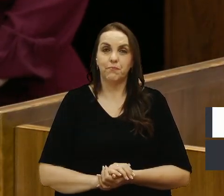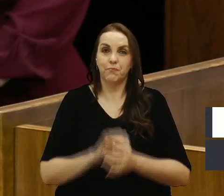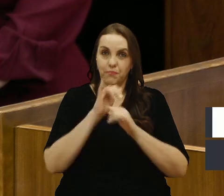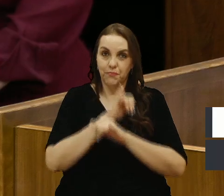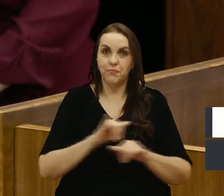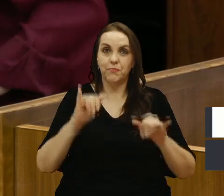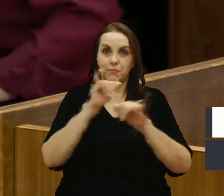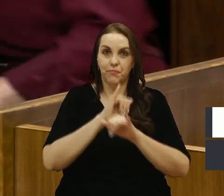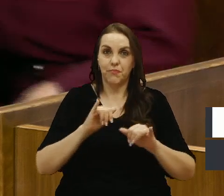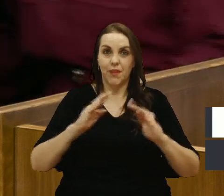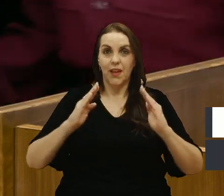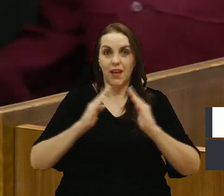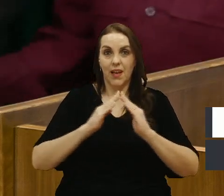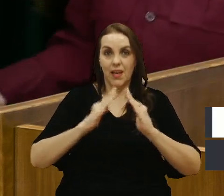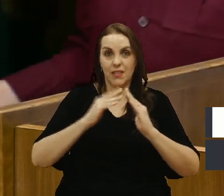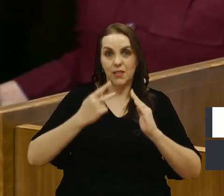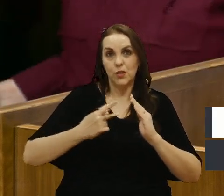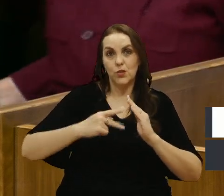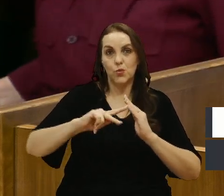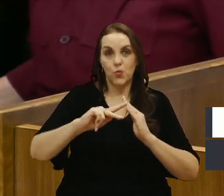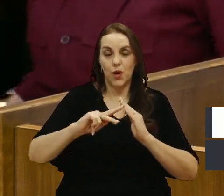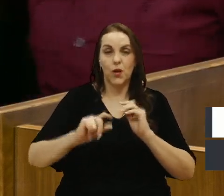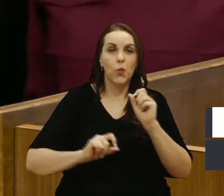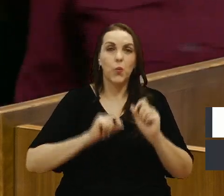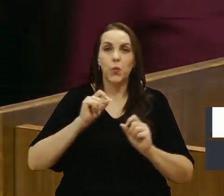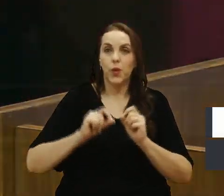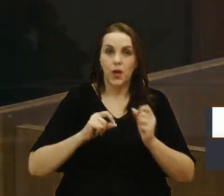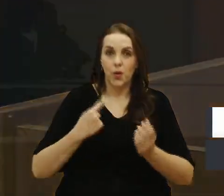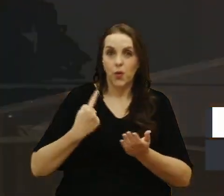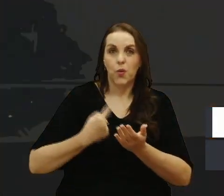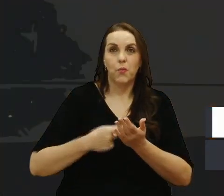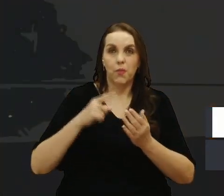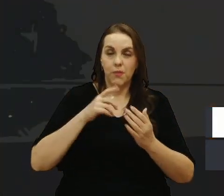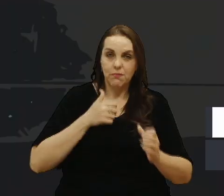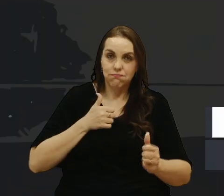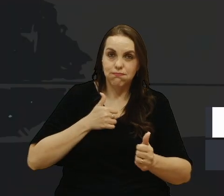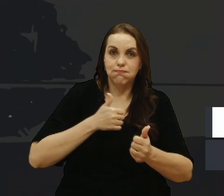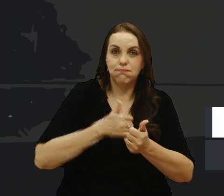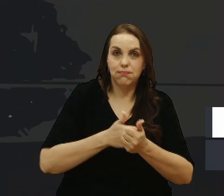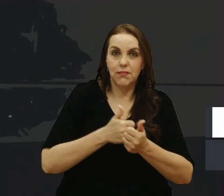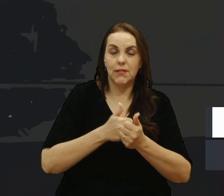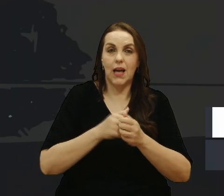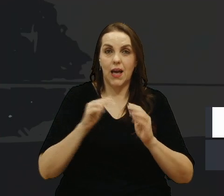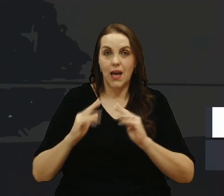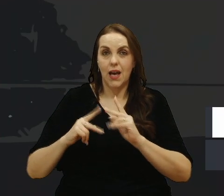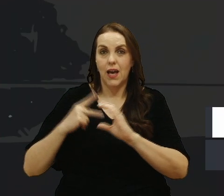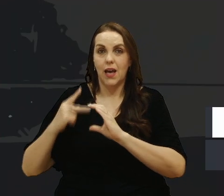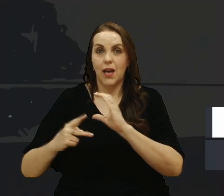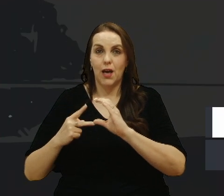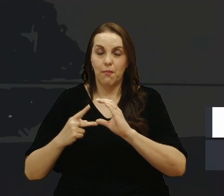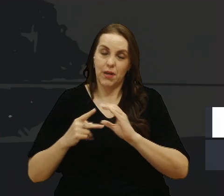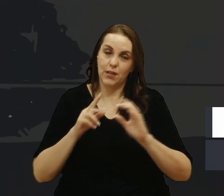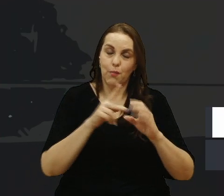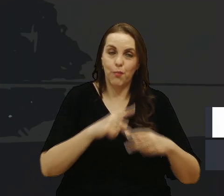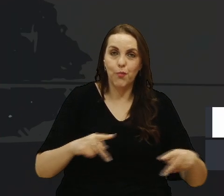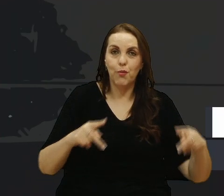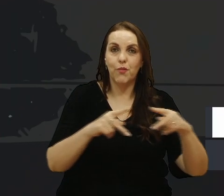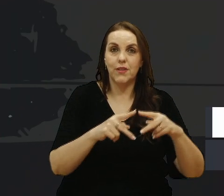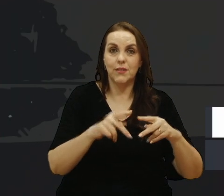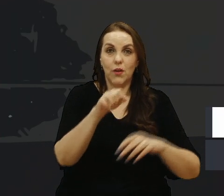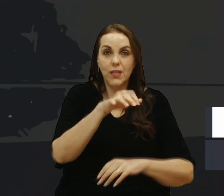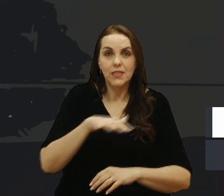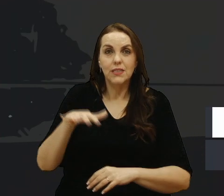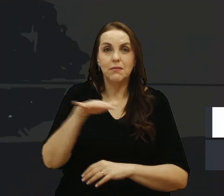campanha A Casa é Sua nasce com o compromisso de aproximar ainda mais a Câmara da nossa população, mostrando que esse espaço pertence a